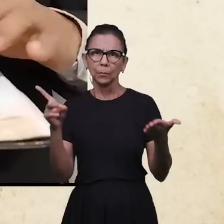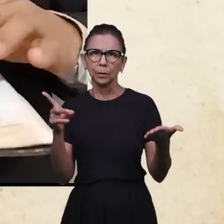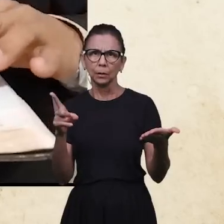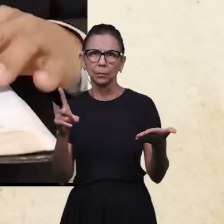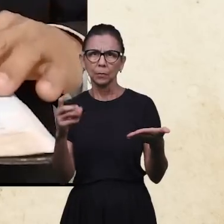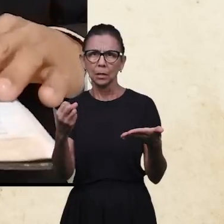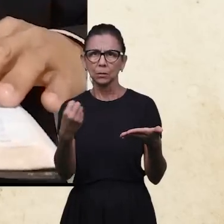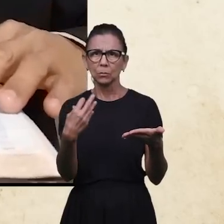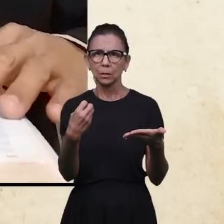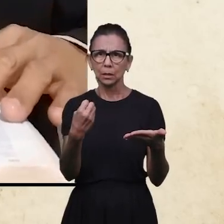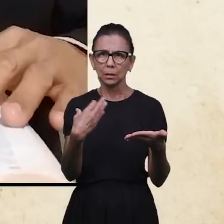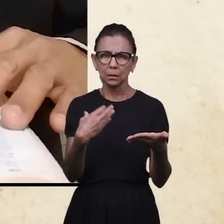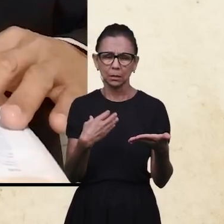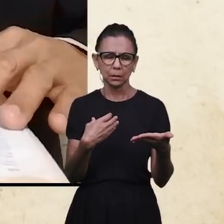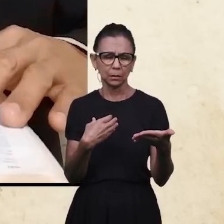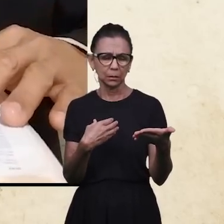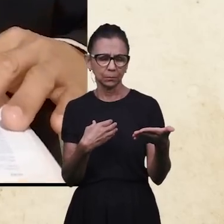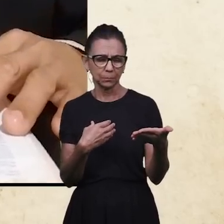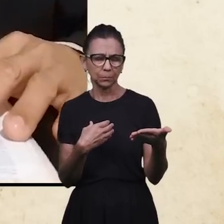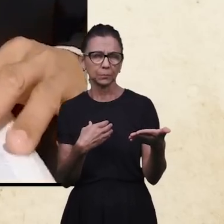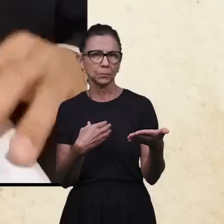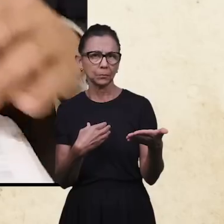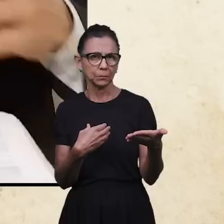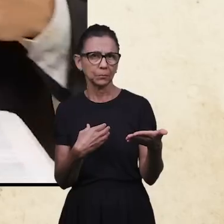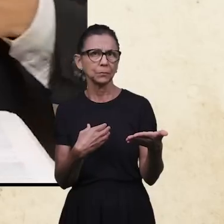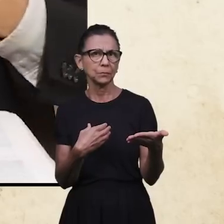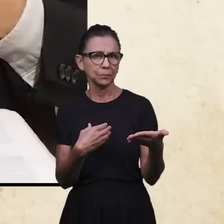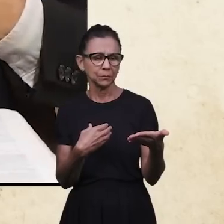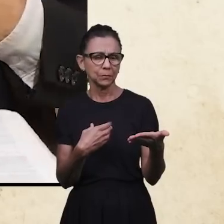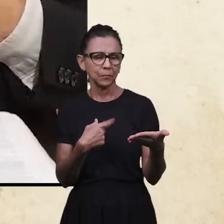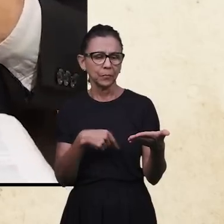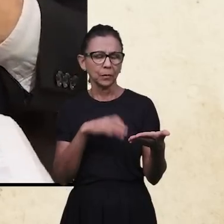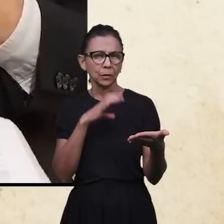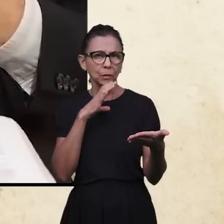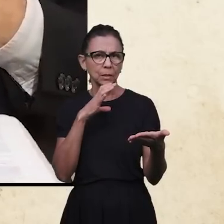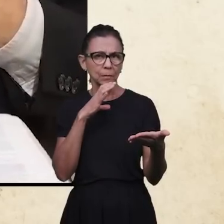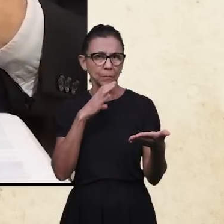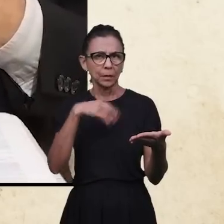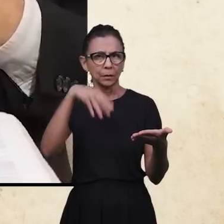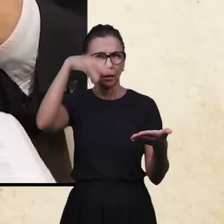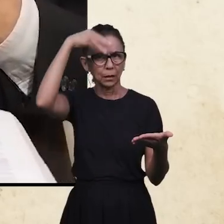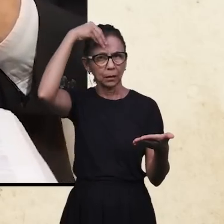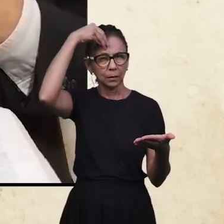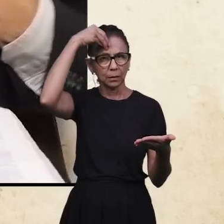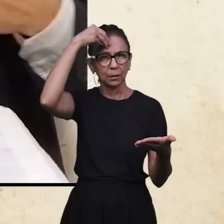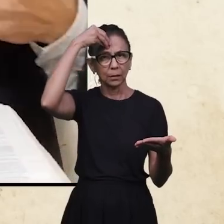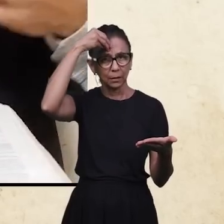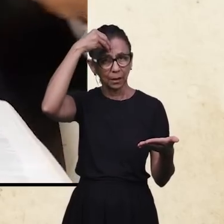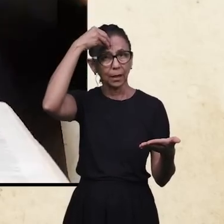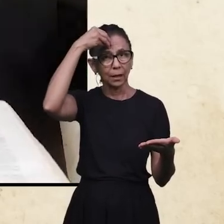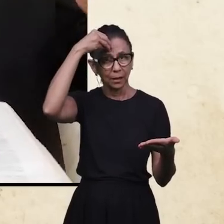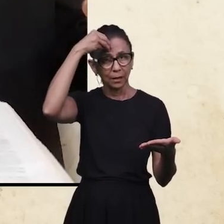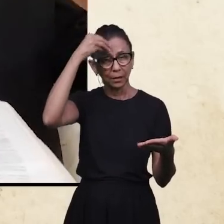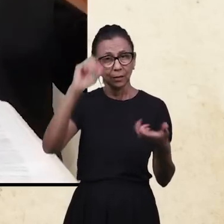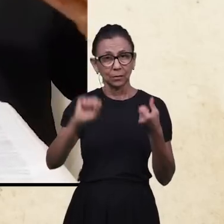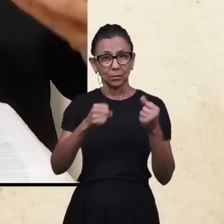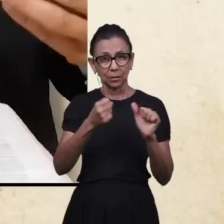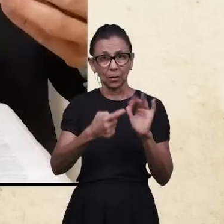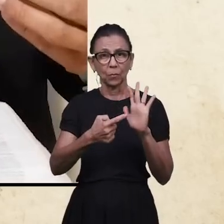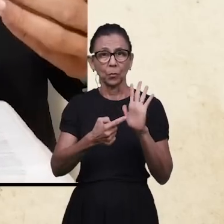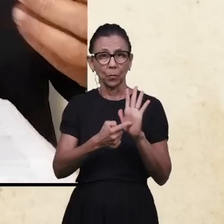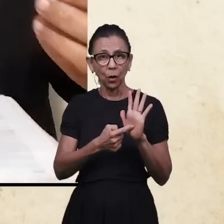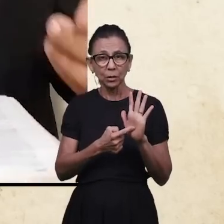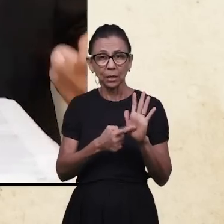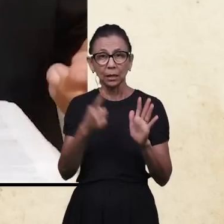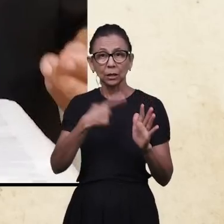a palavra de Deus que está guardada no nosso coração, como o salmista diz, guardei a tua palavra no meu